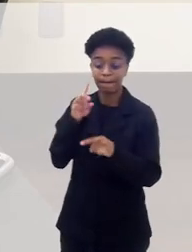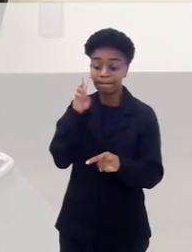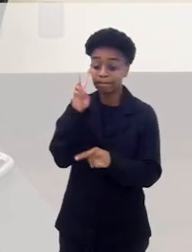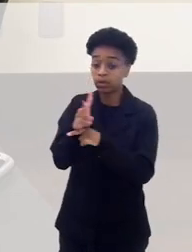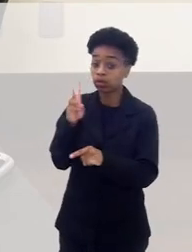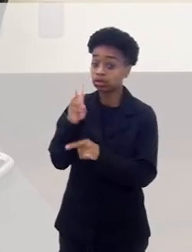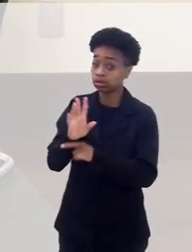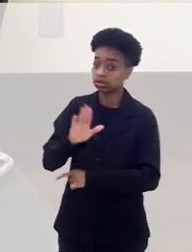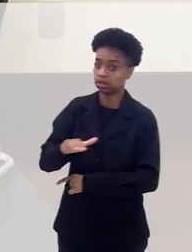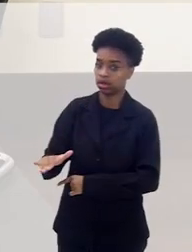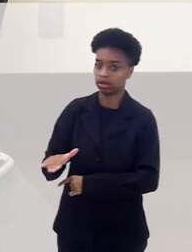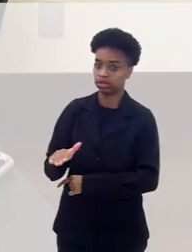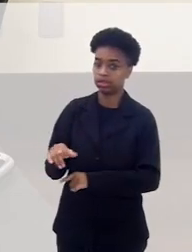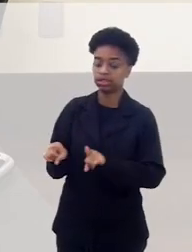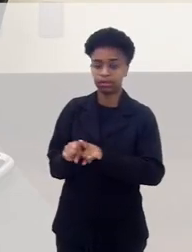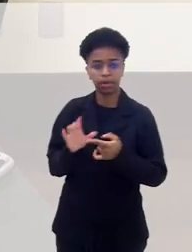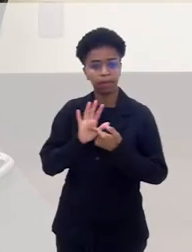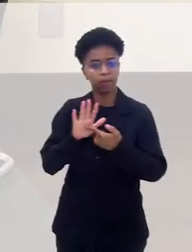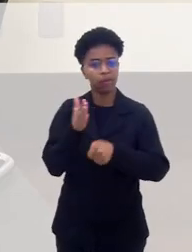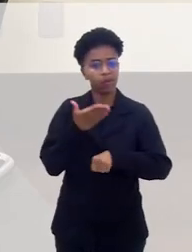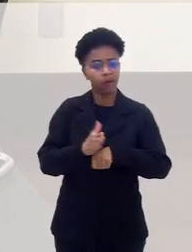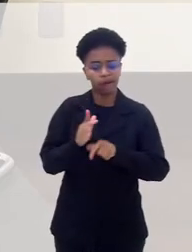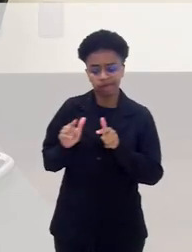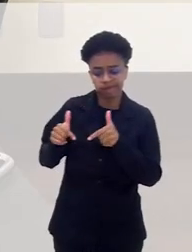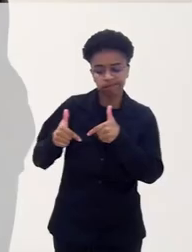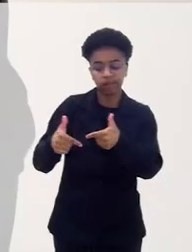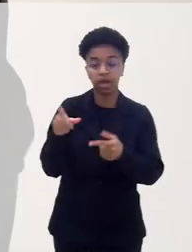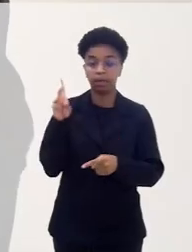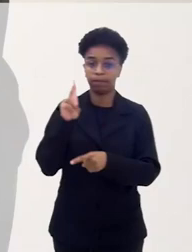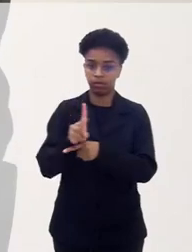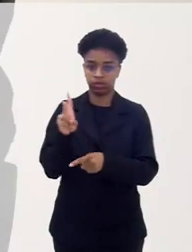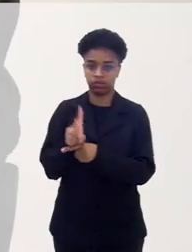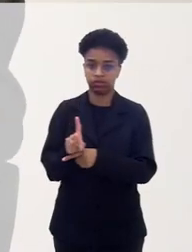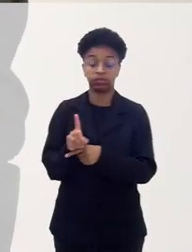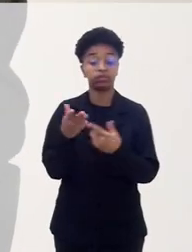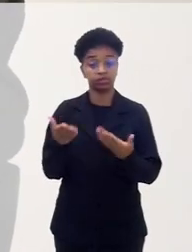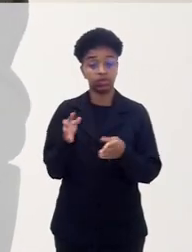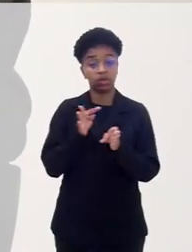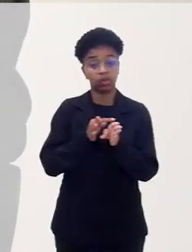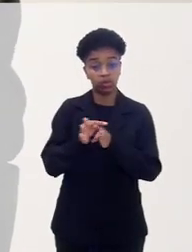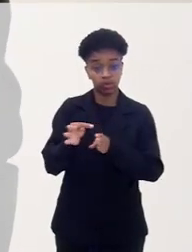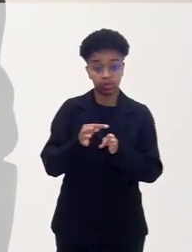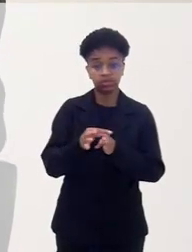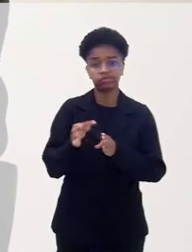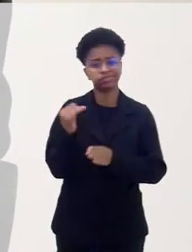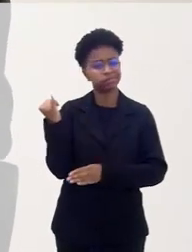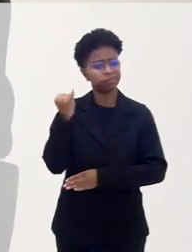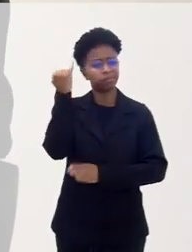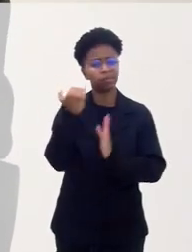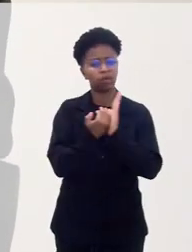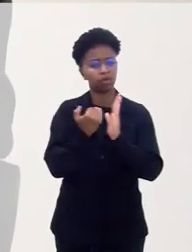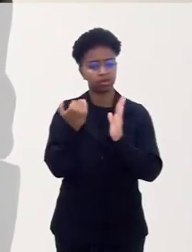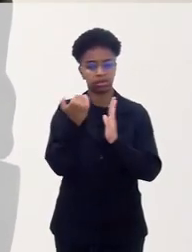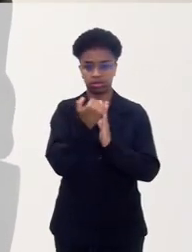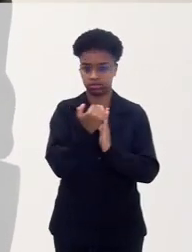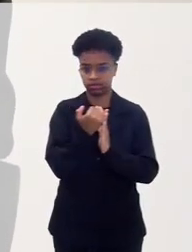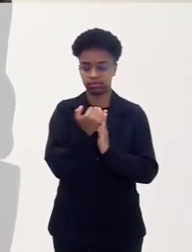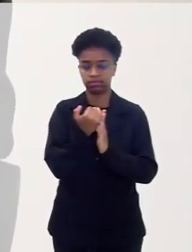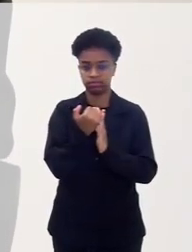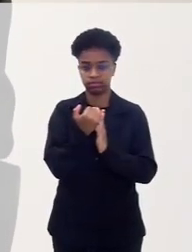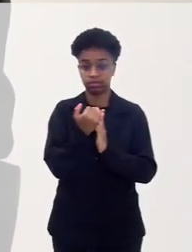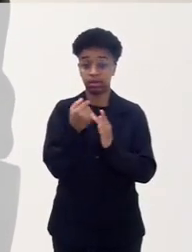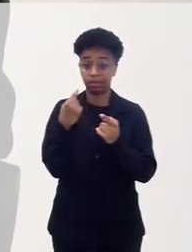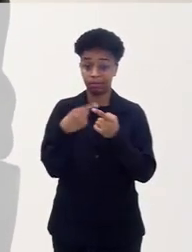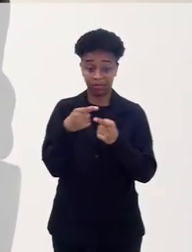proteção integral com a prática de Proteção Integral Então os conselhos tutelares são muito importantes primeiro que